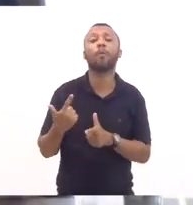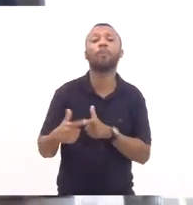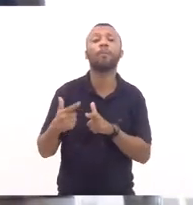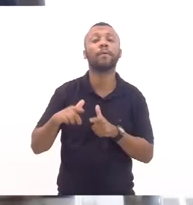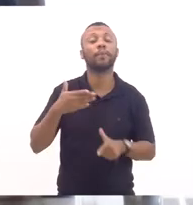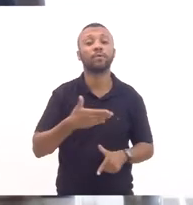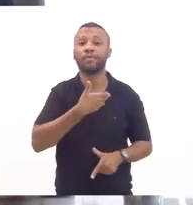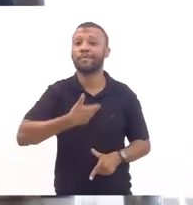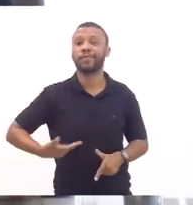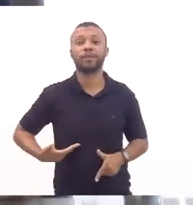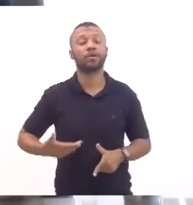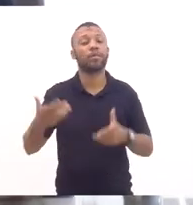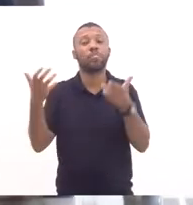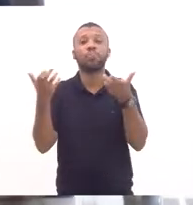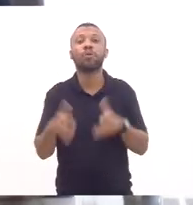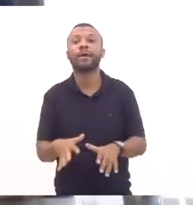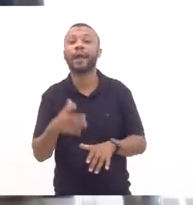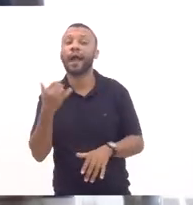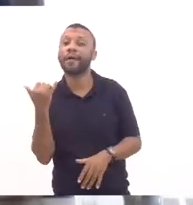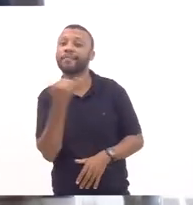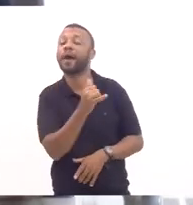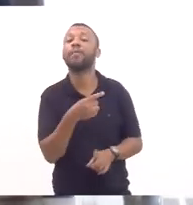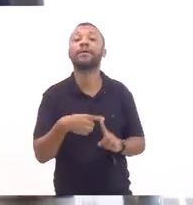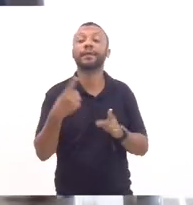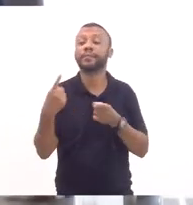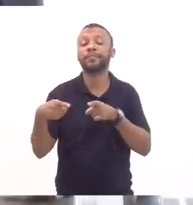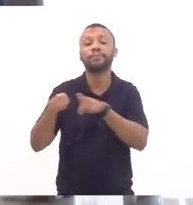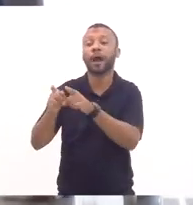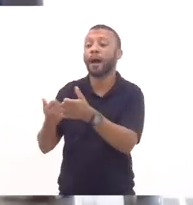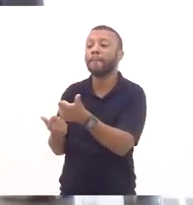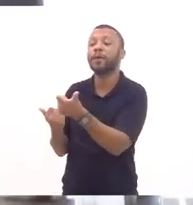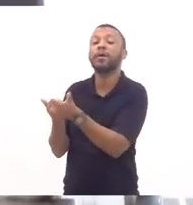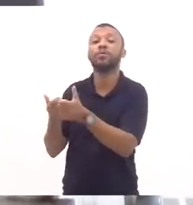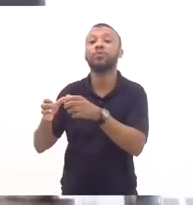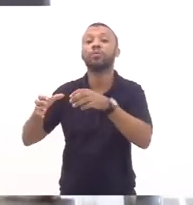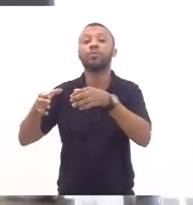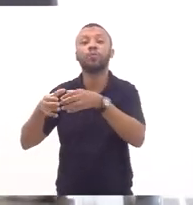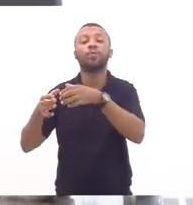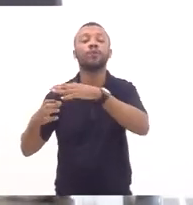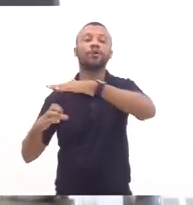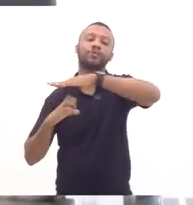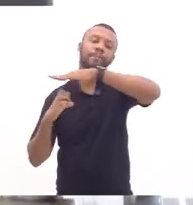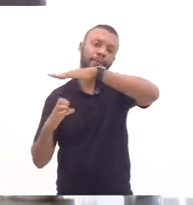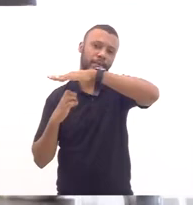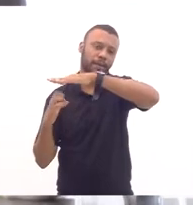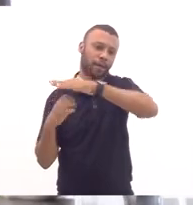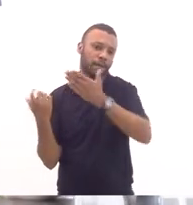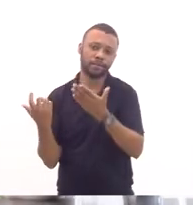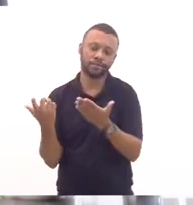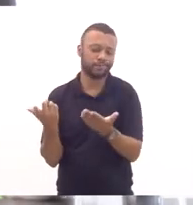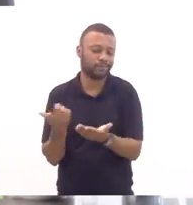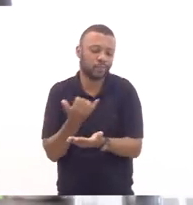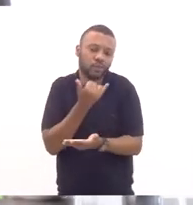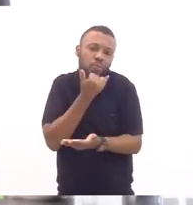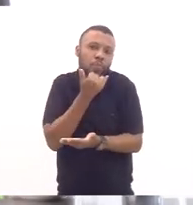não quer mandar a mensagem, porque está aliado com os empresários, gente. É isso, não tem jeito.